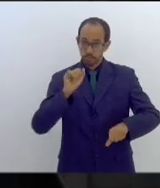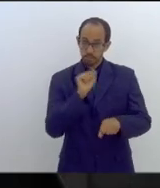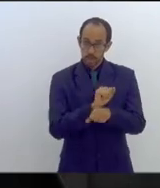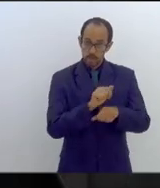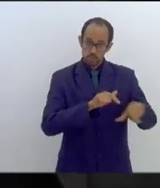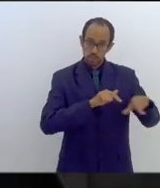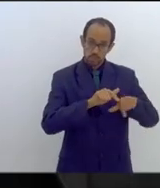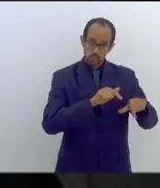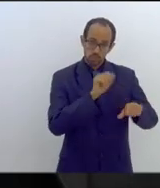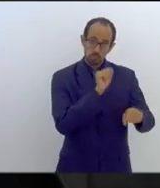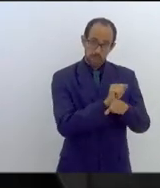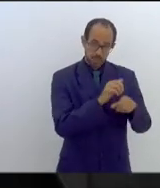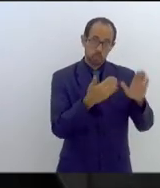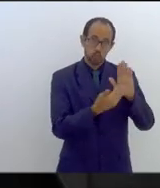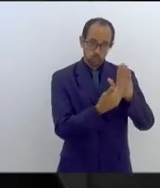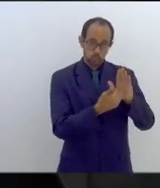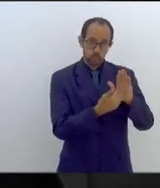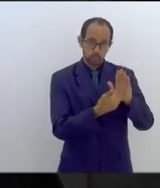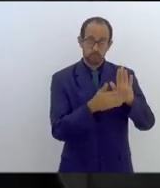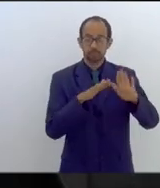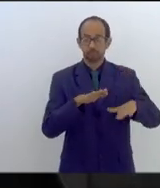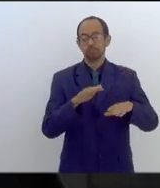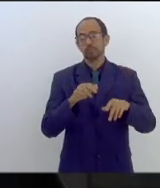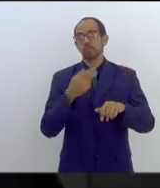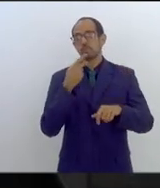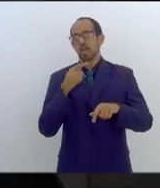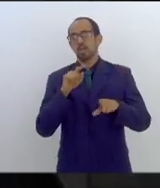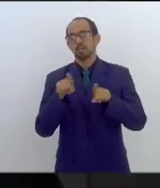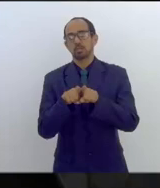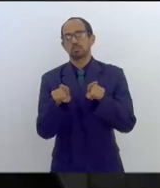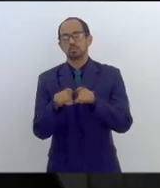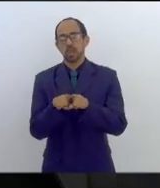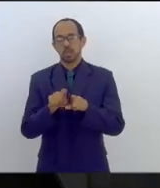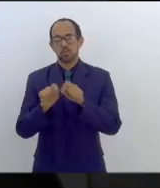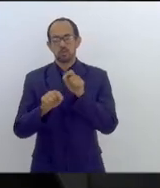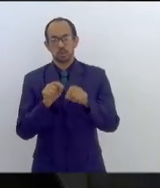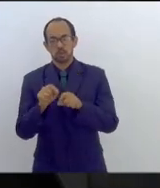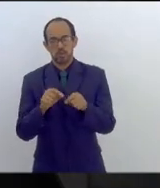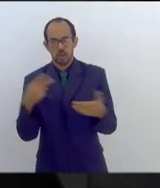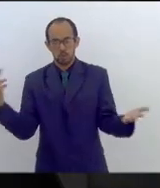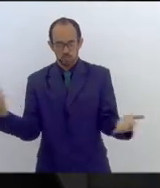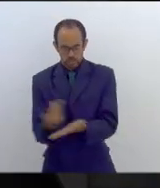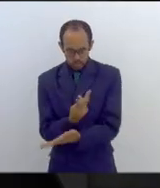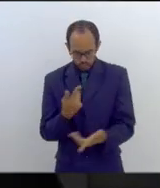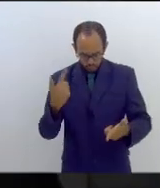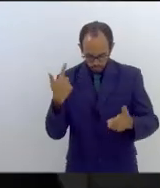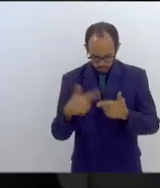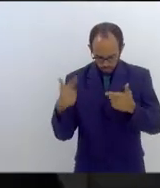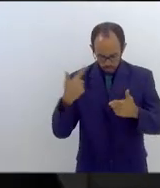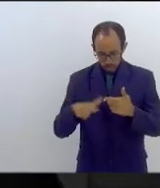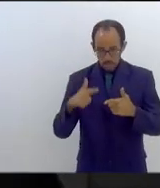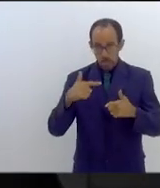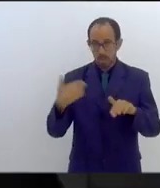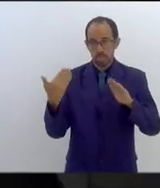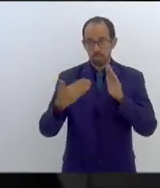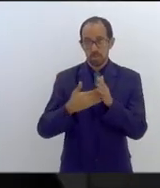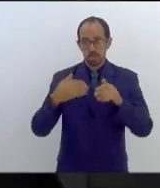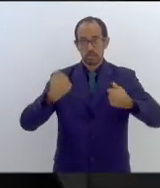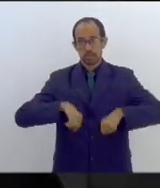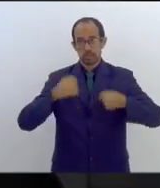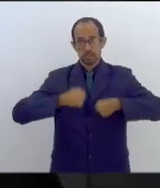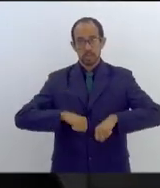deputada Marta Rocha, eu quero aqui ressaltar que nós chegamos até a esse ponto, até a necessidade de um